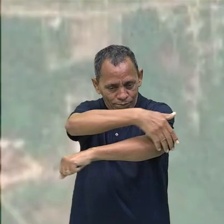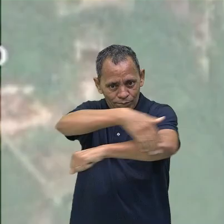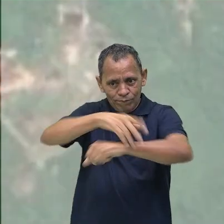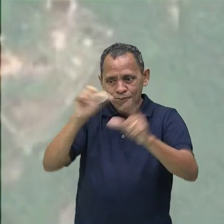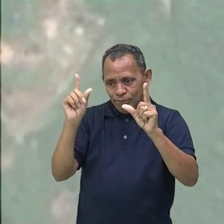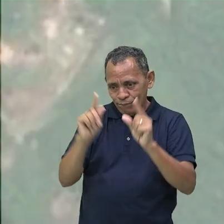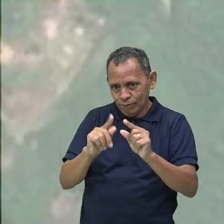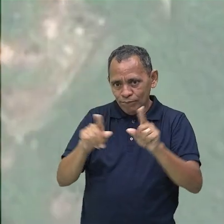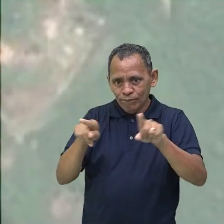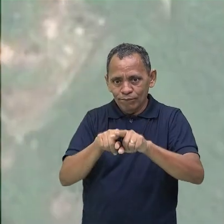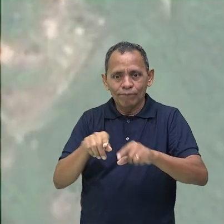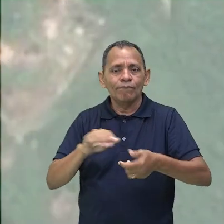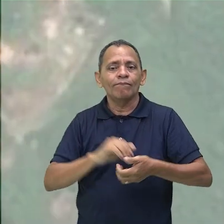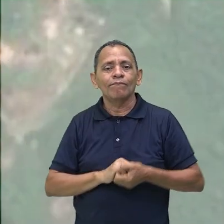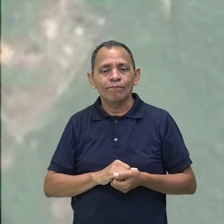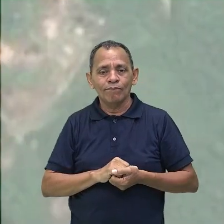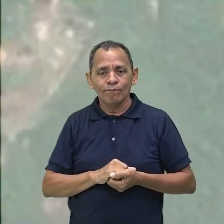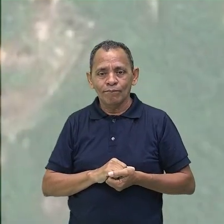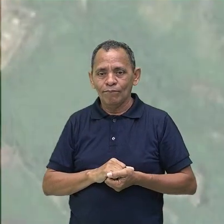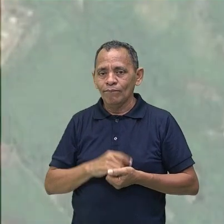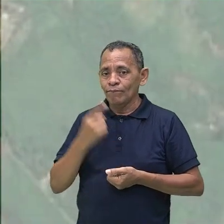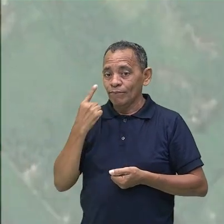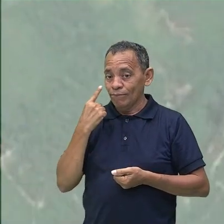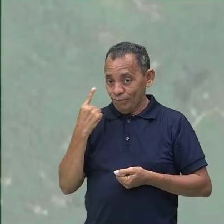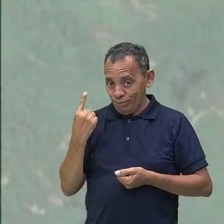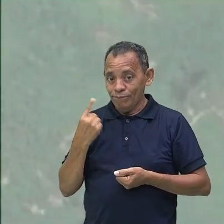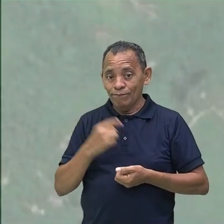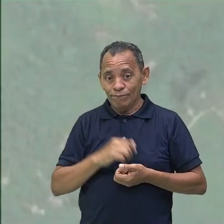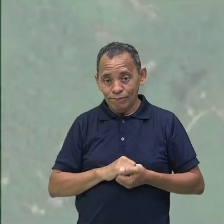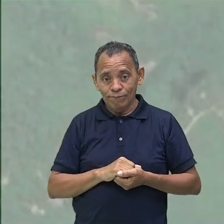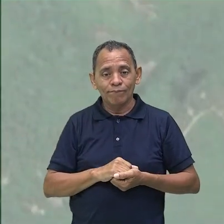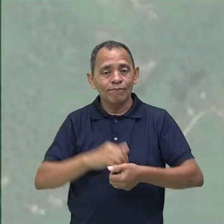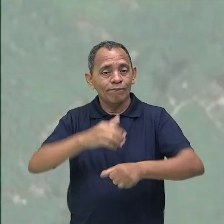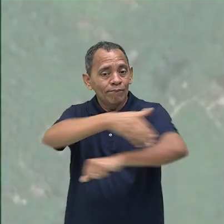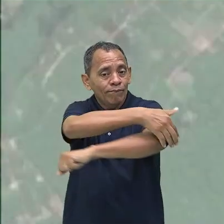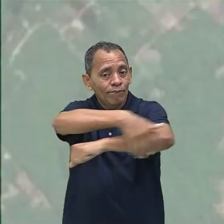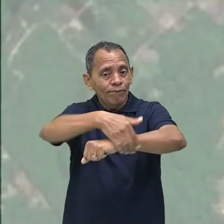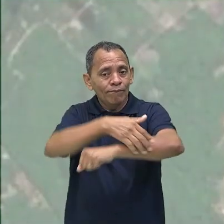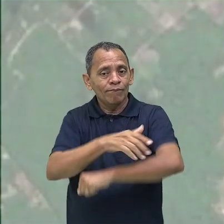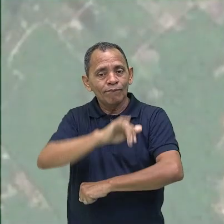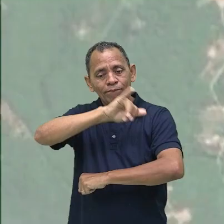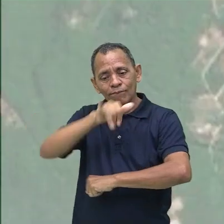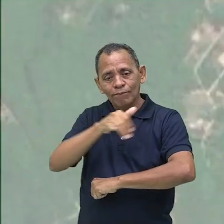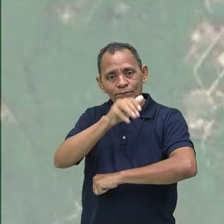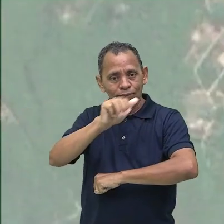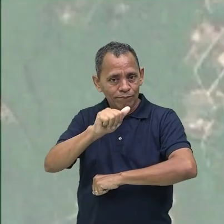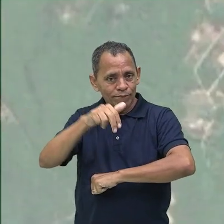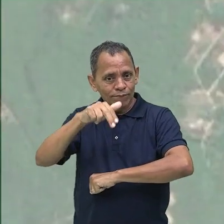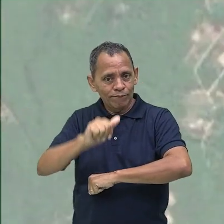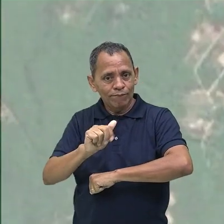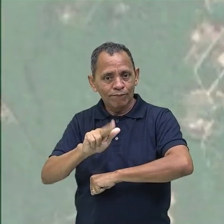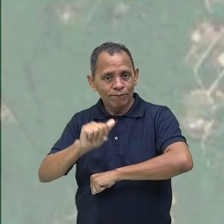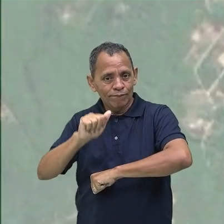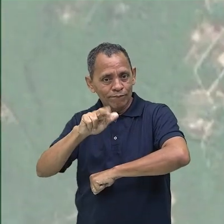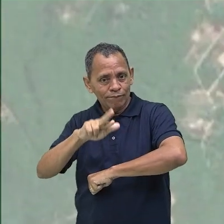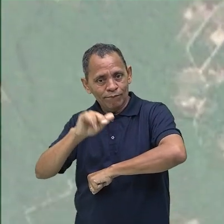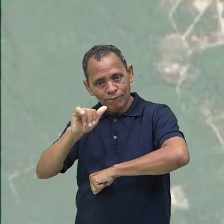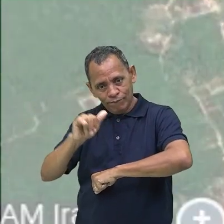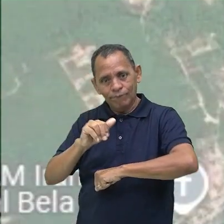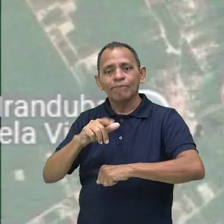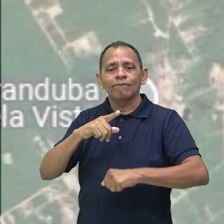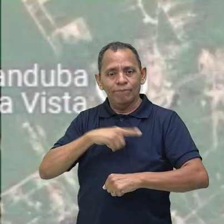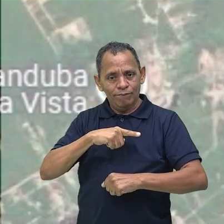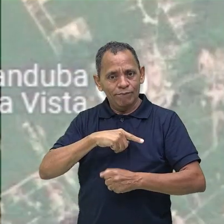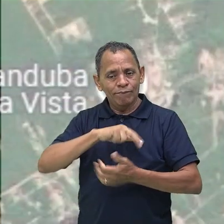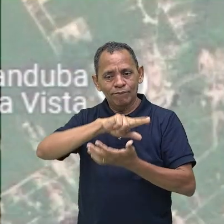ramais, tá? E um deles que a gente vai observar vai ser o ramal do Janauari, tá? Vai ter diferentes ramais,